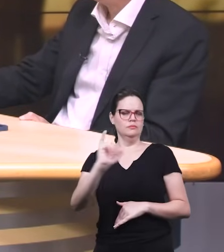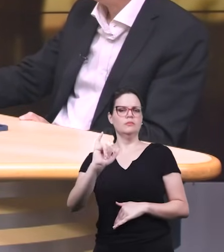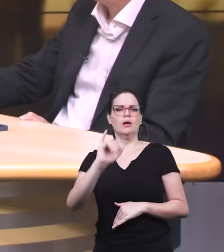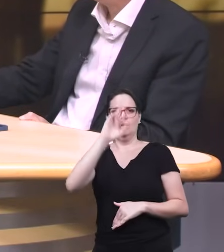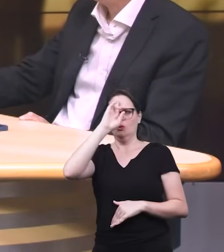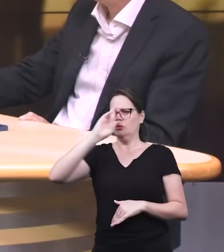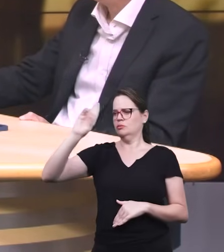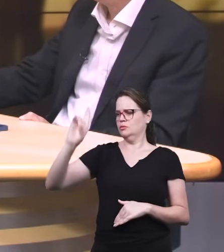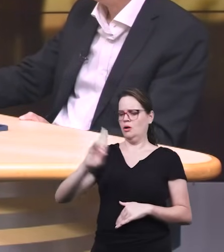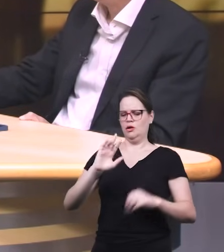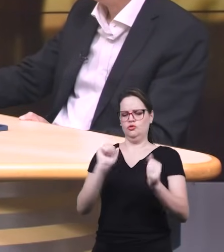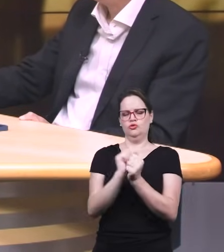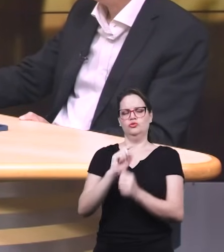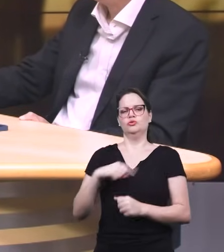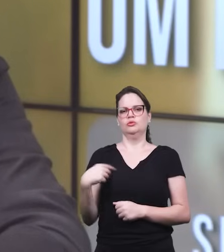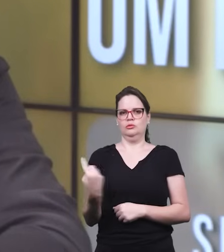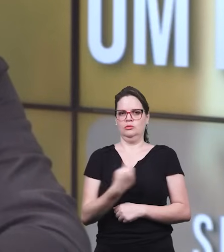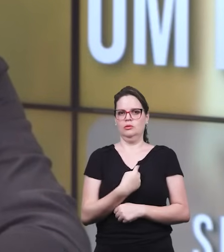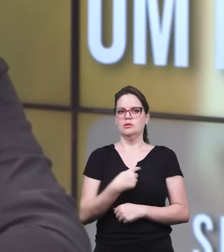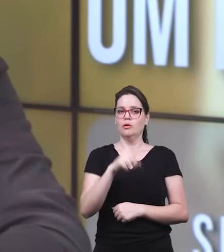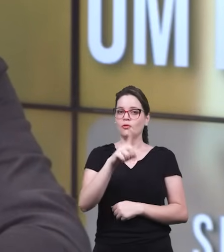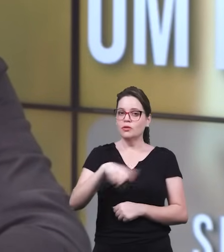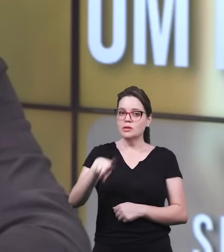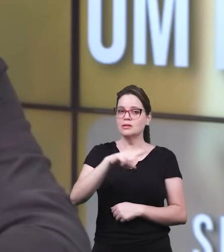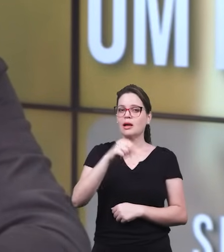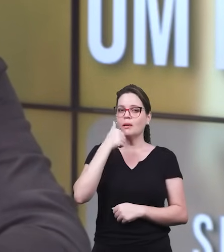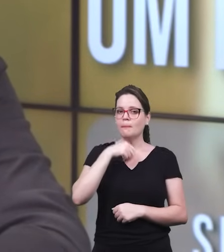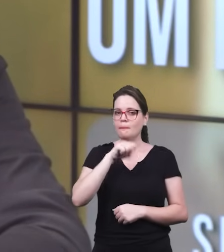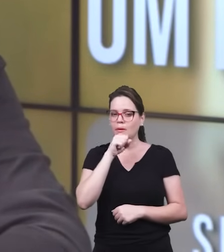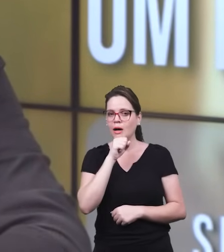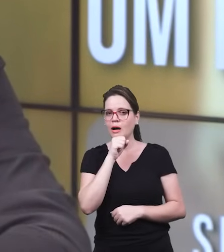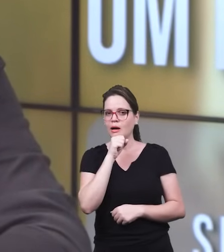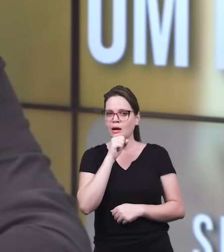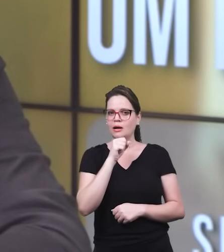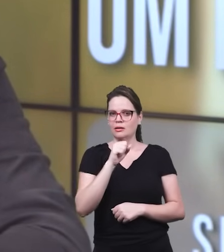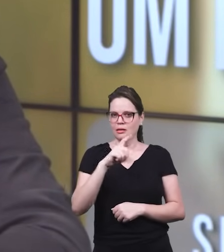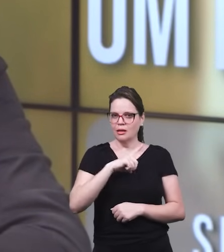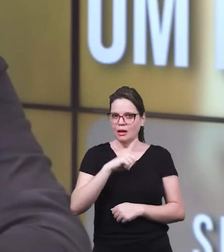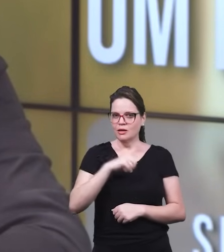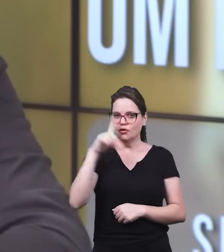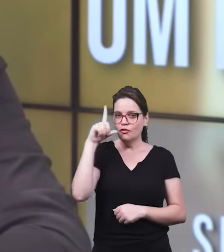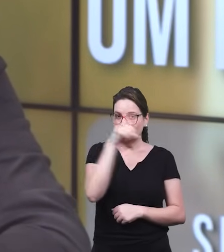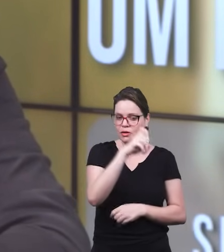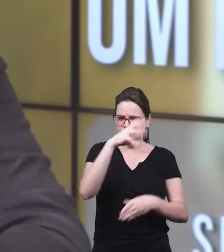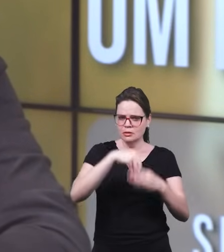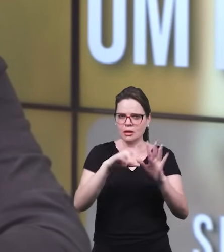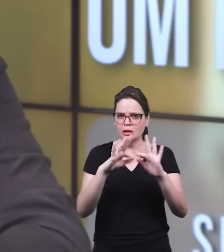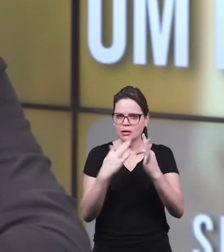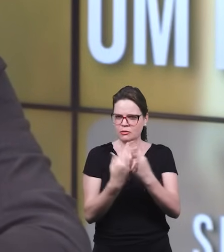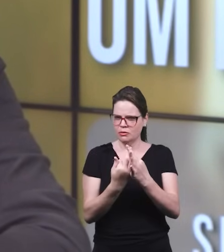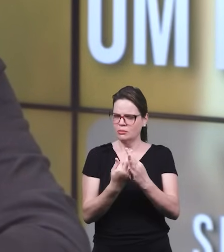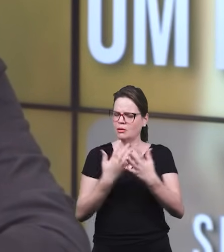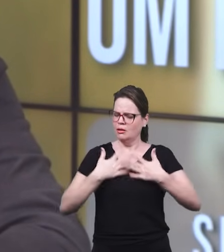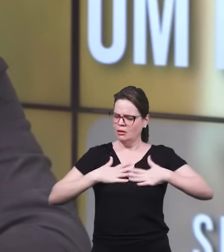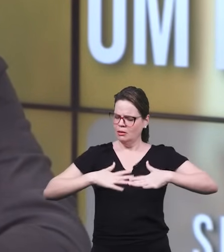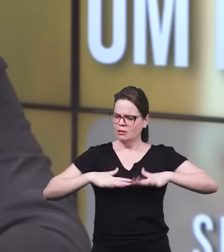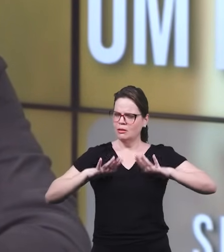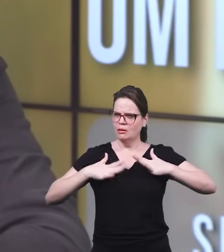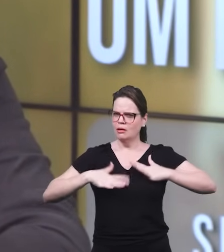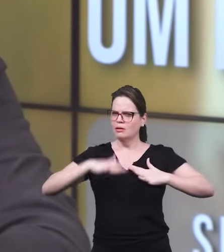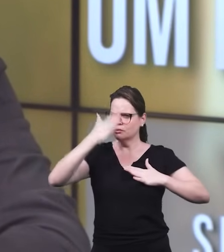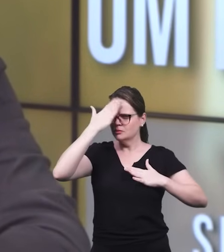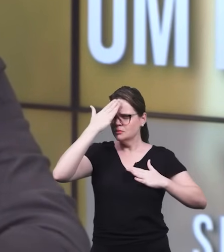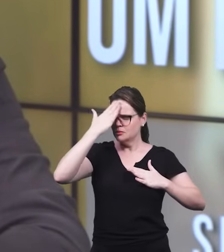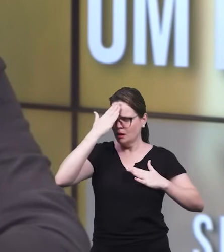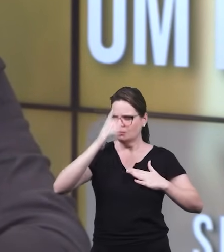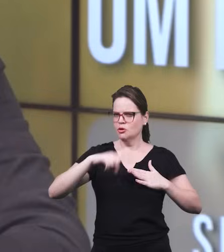acompanhando, as famílias que porventura possa estar passando por momentos difíceis, saibam, nós temos aonde descansar